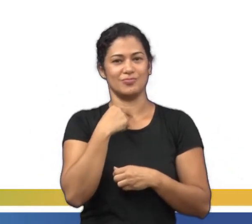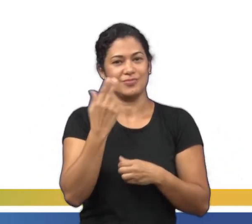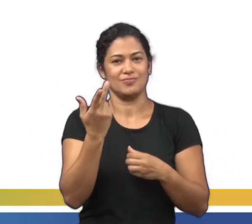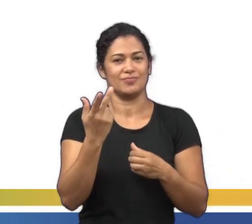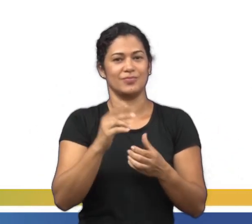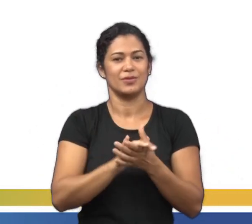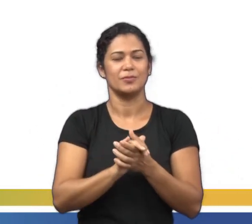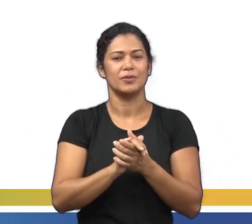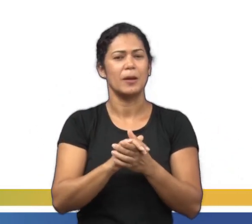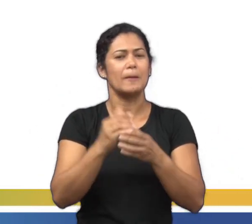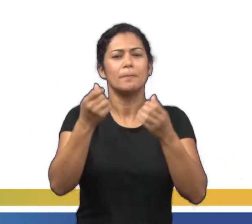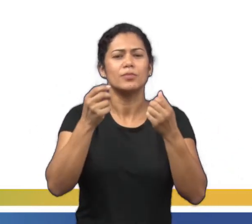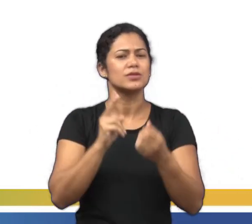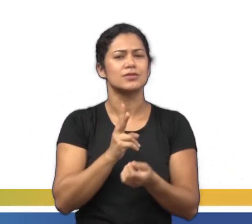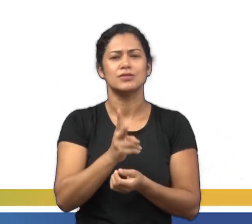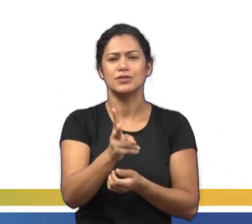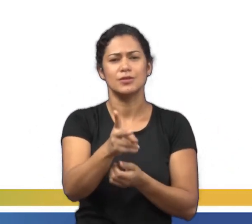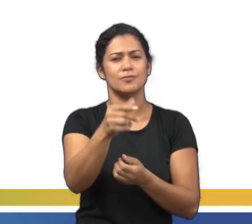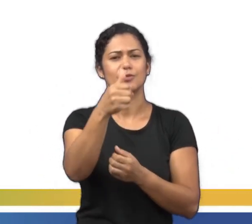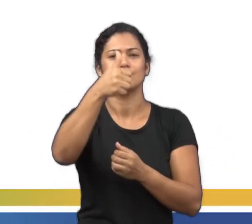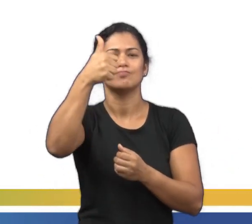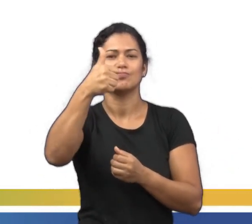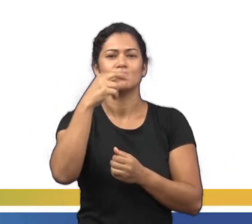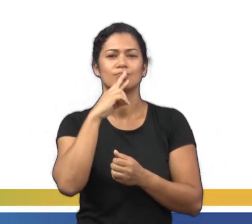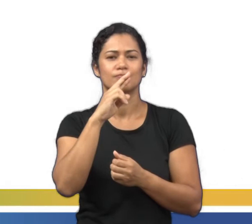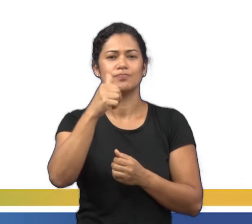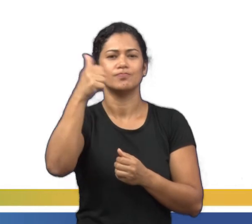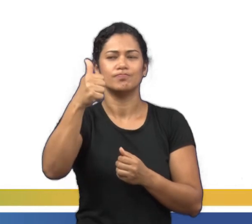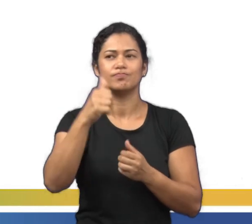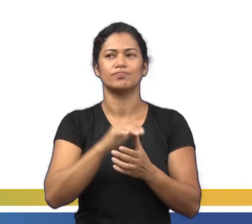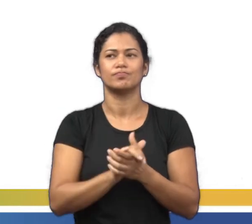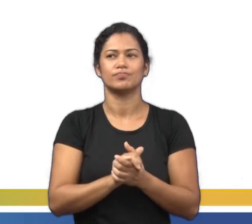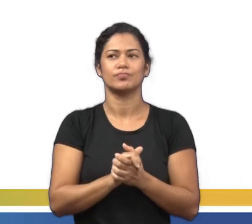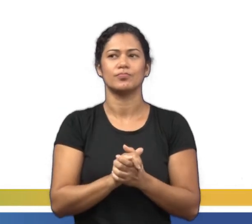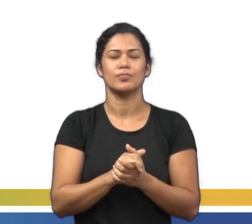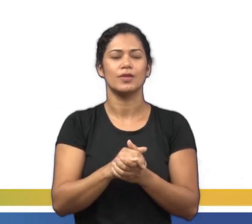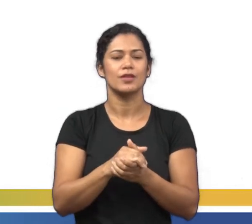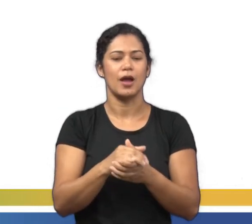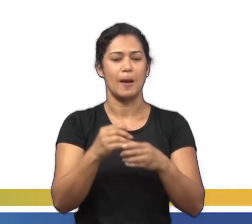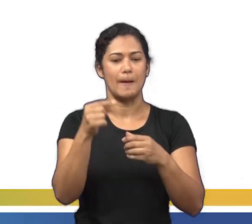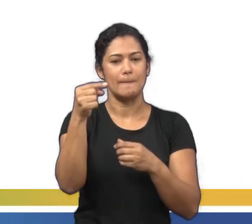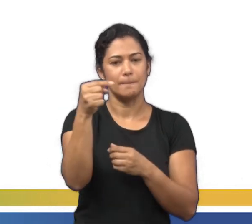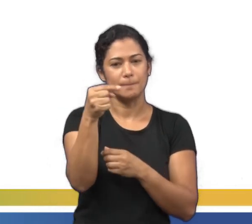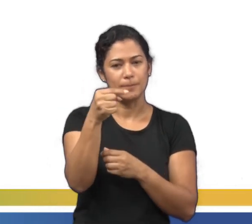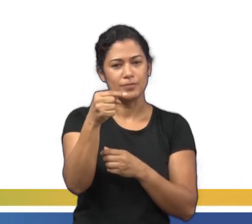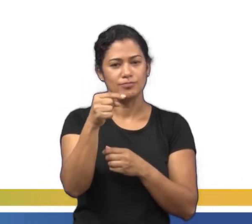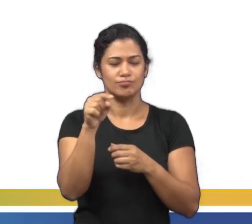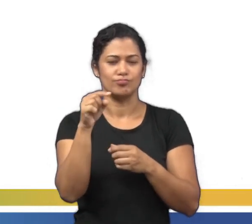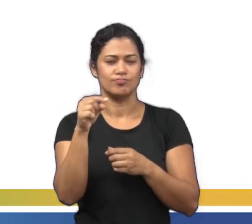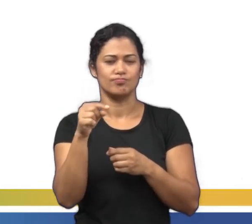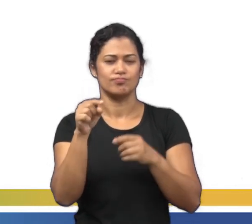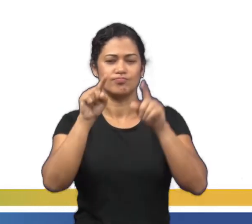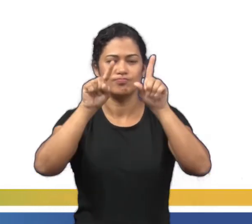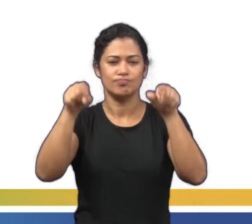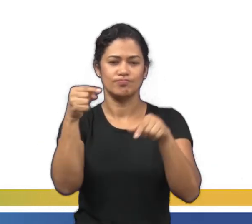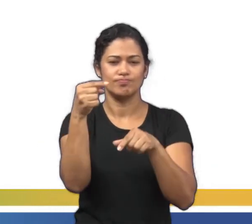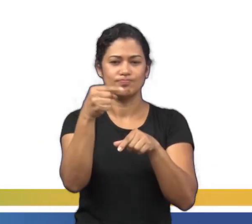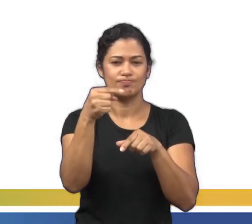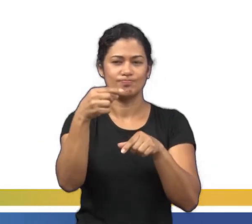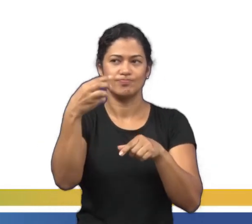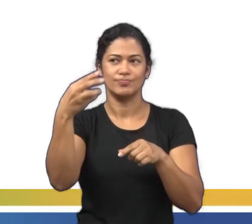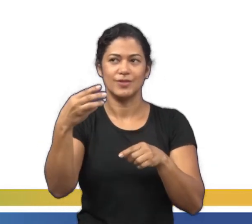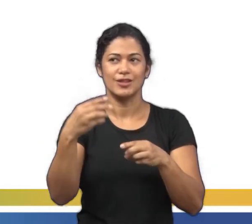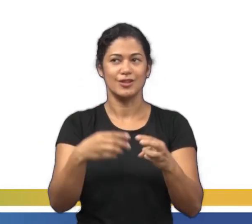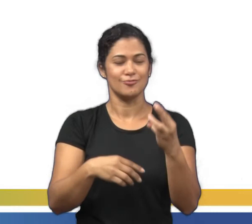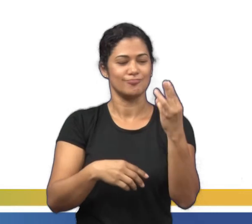negativo, o resultado é 1. E a terceira potência é menos 3 ao quadrado. Ou seja, eu tenho que